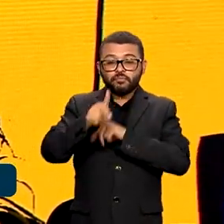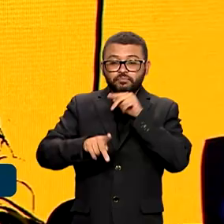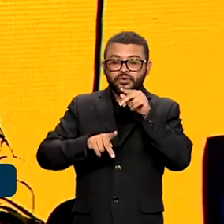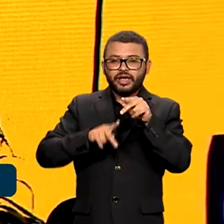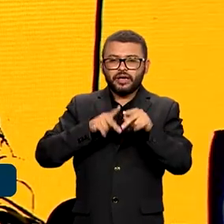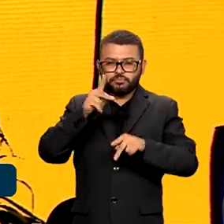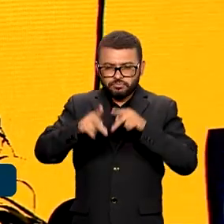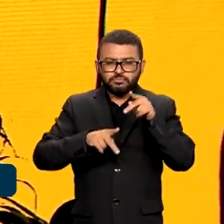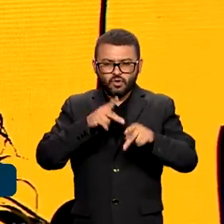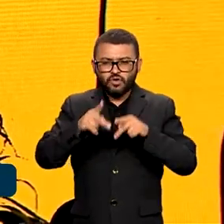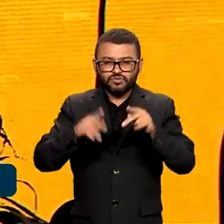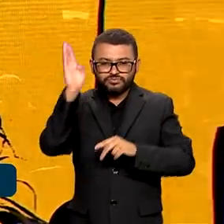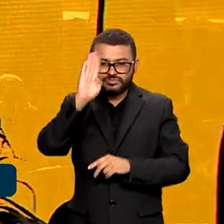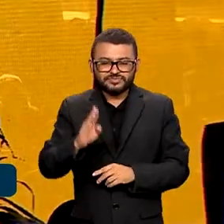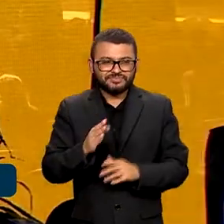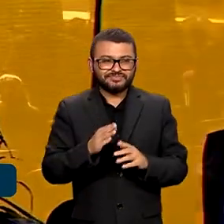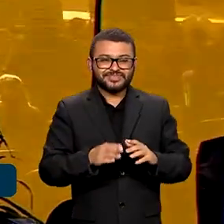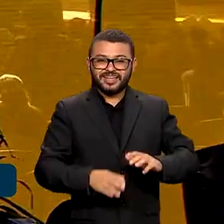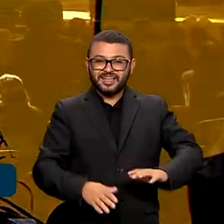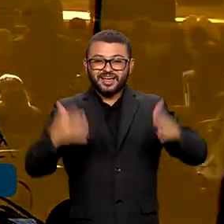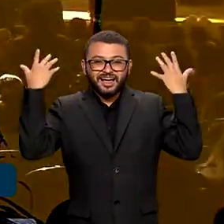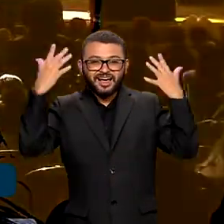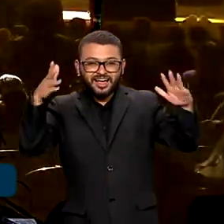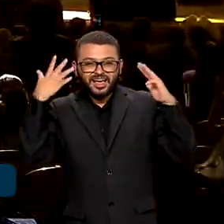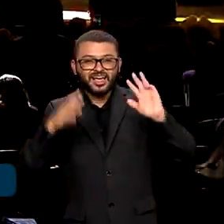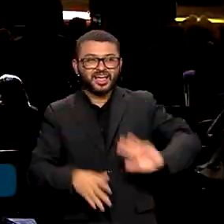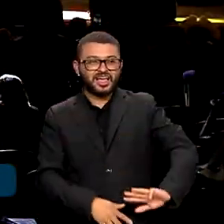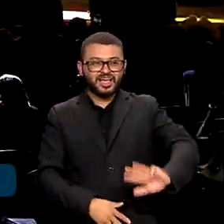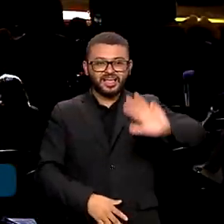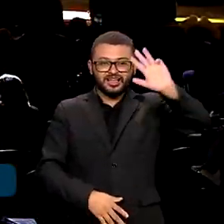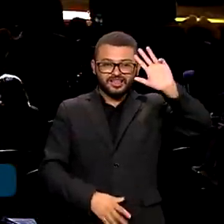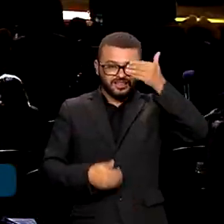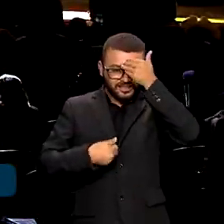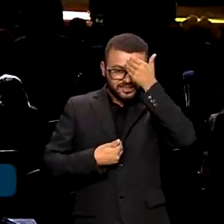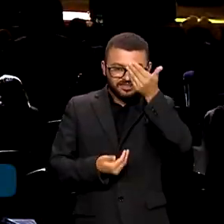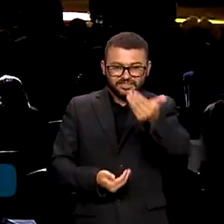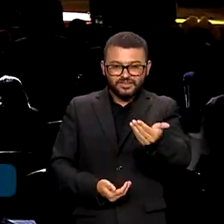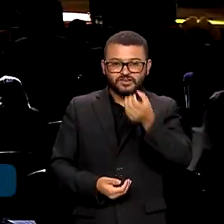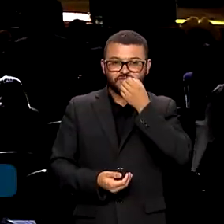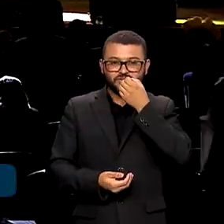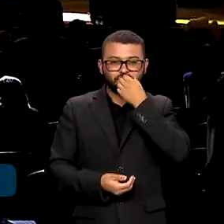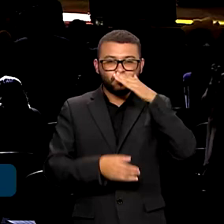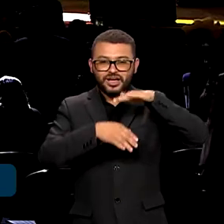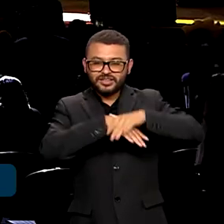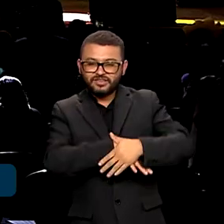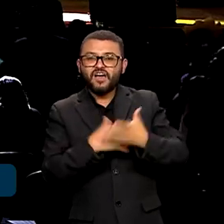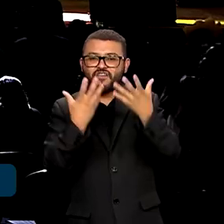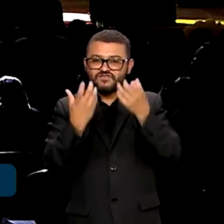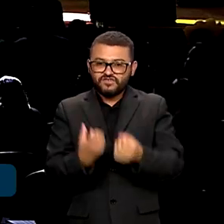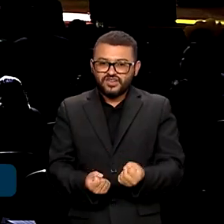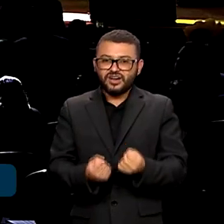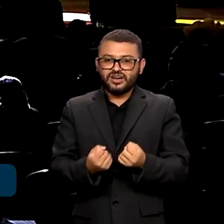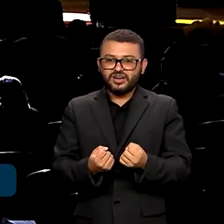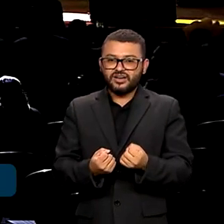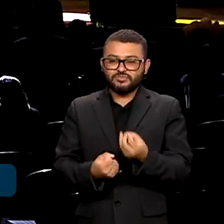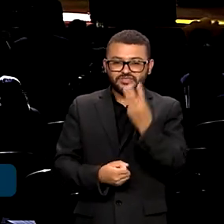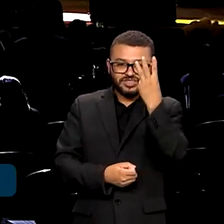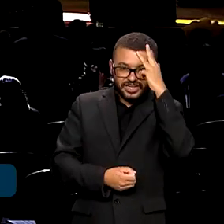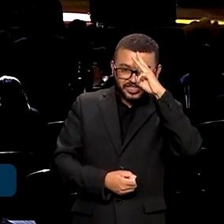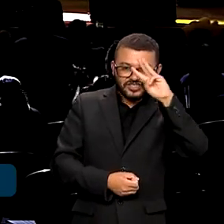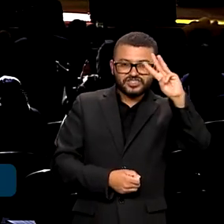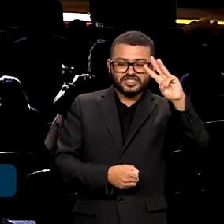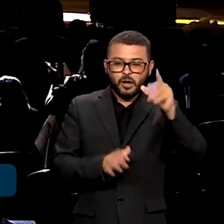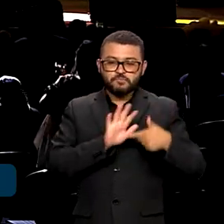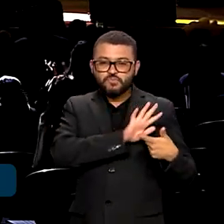Viva Luiz Inácio Lula da Silva! Obrigado! Um bom debate! E vamos, esses 3 dias, dar